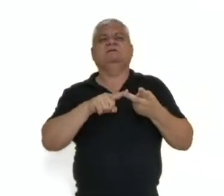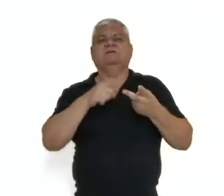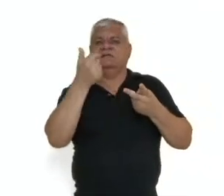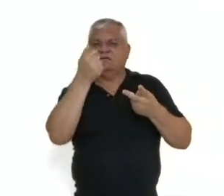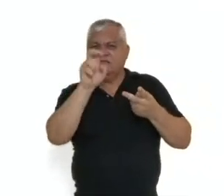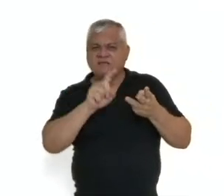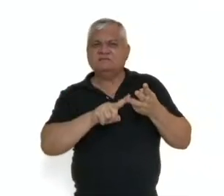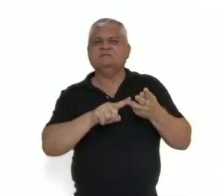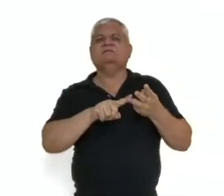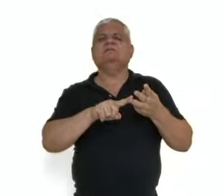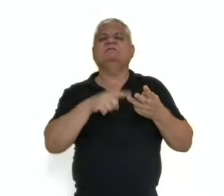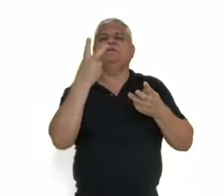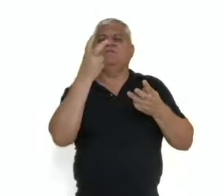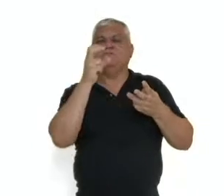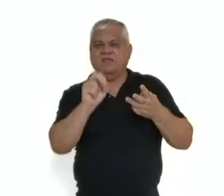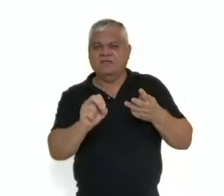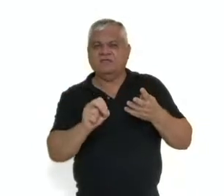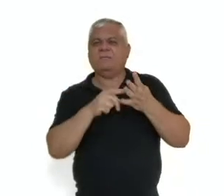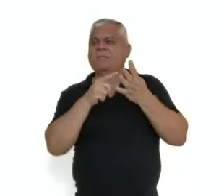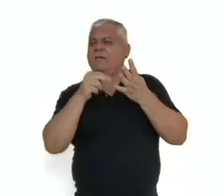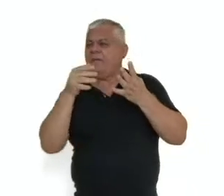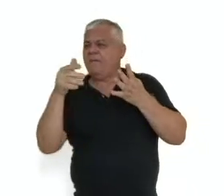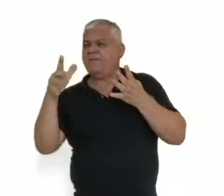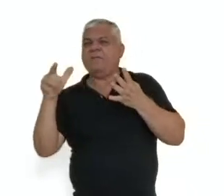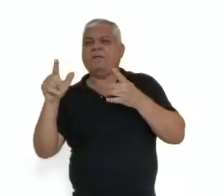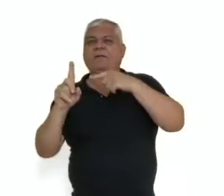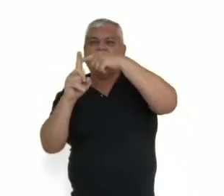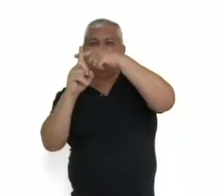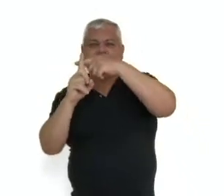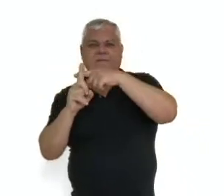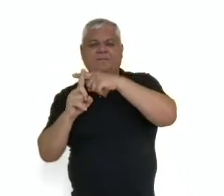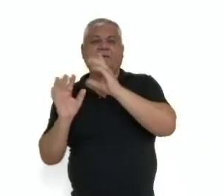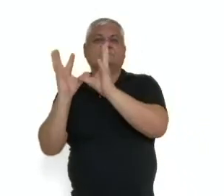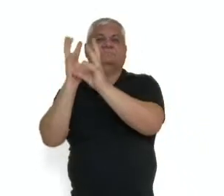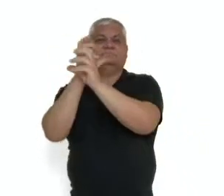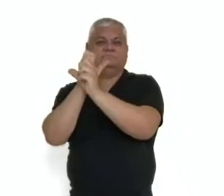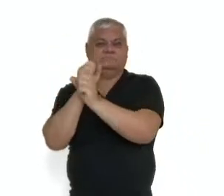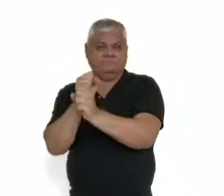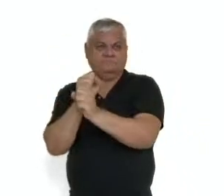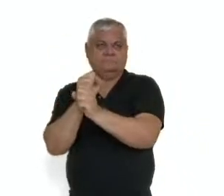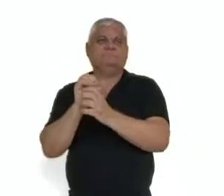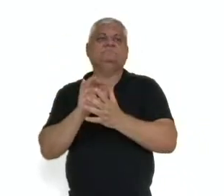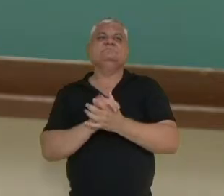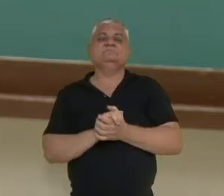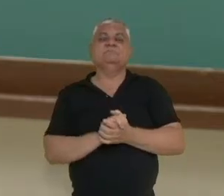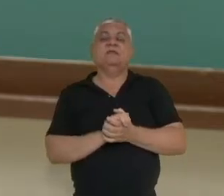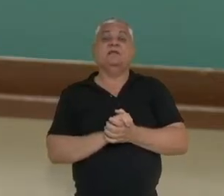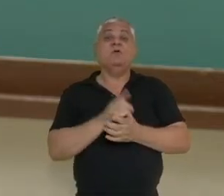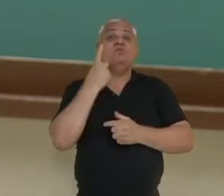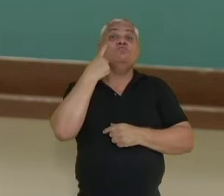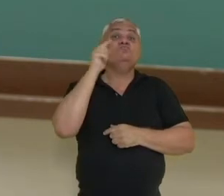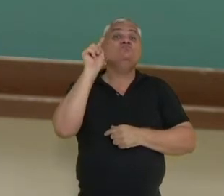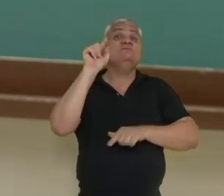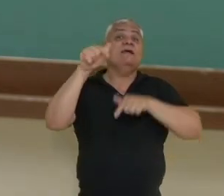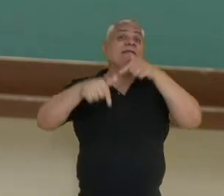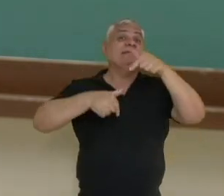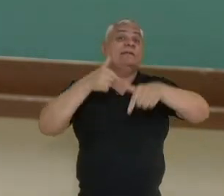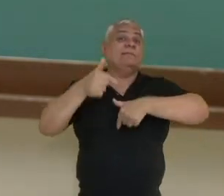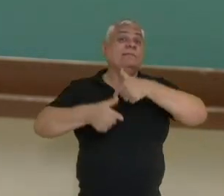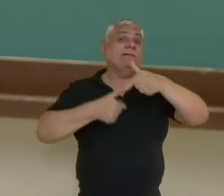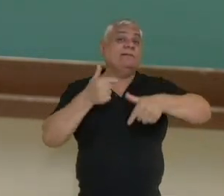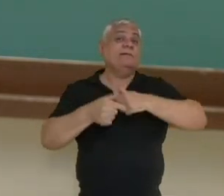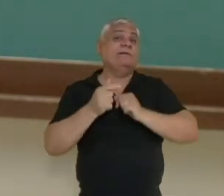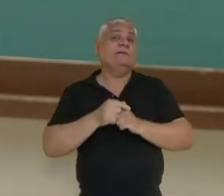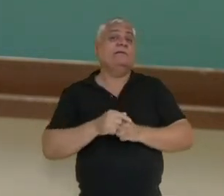mais 15, tá? E assim por diante. Então, vou fazer esse somatório. Então, significa que em um dia de